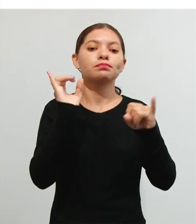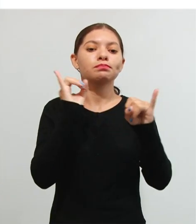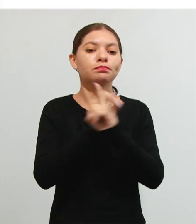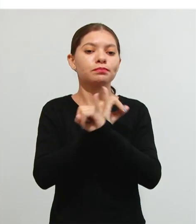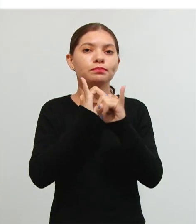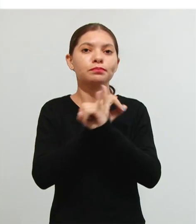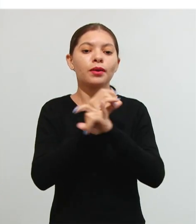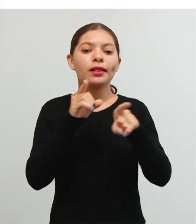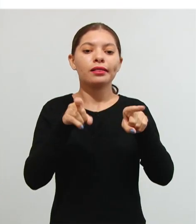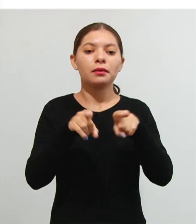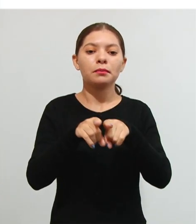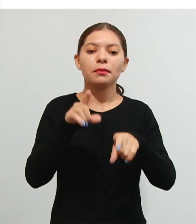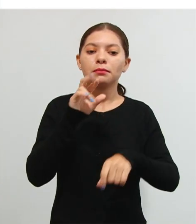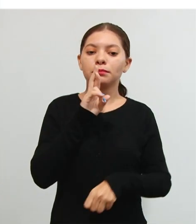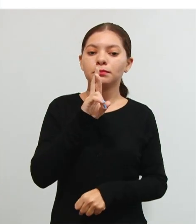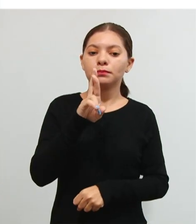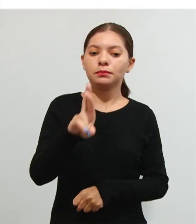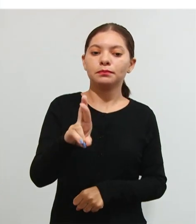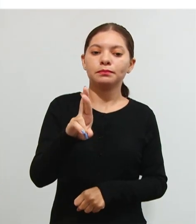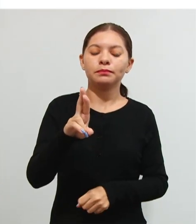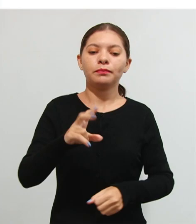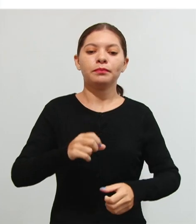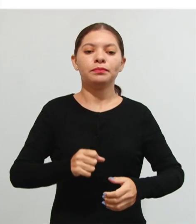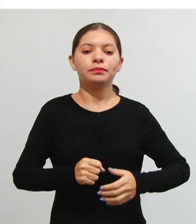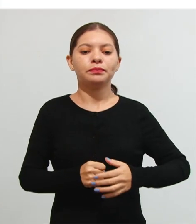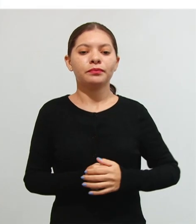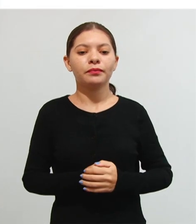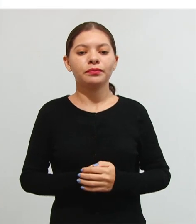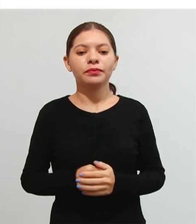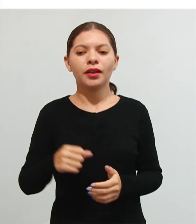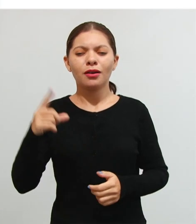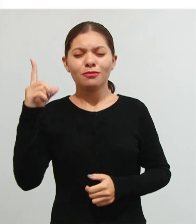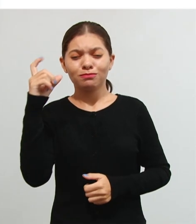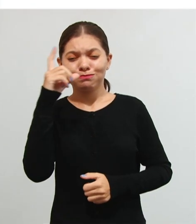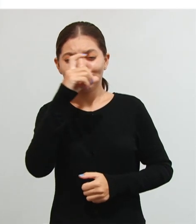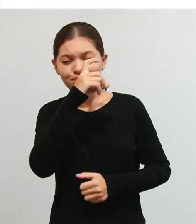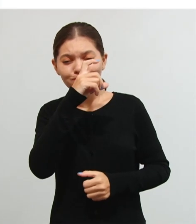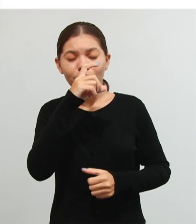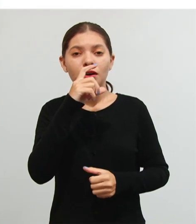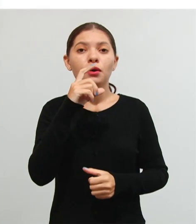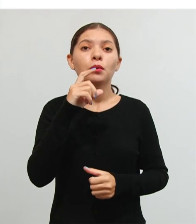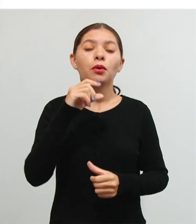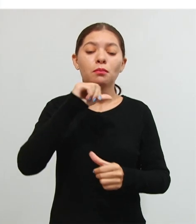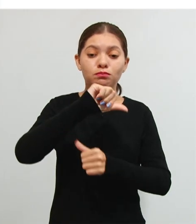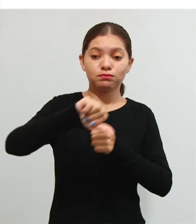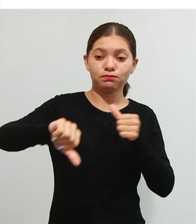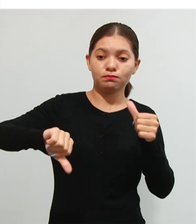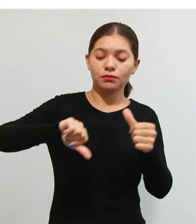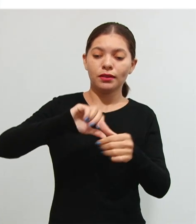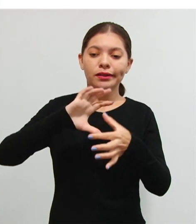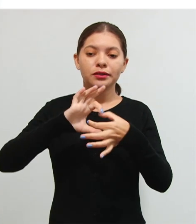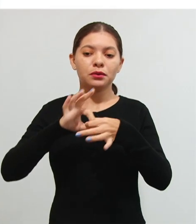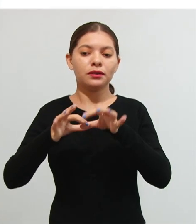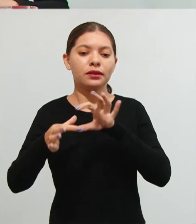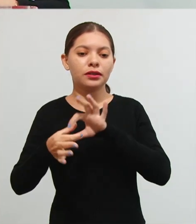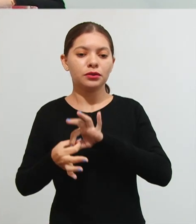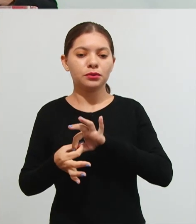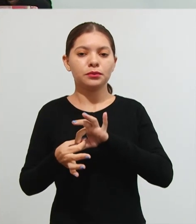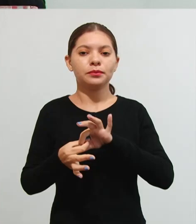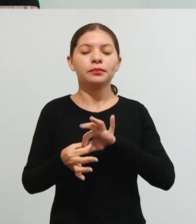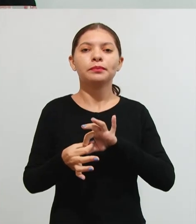ambiente e possui muita frustração ao mudar de contextos. Algumas estereotipias.